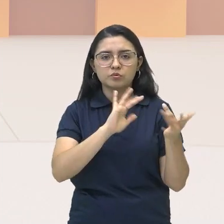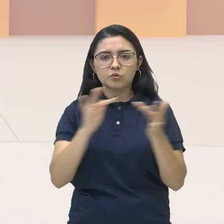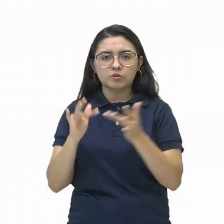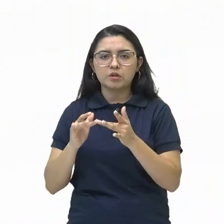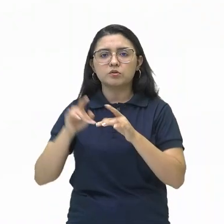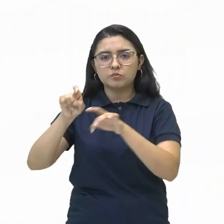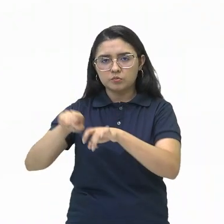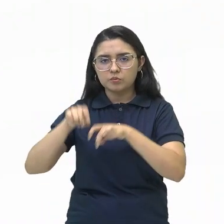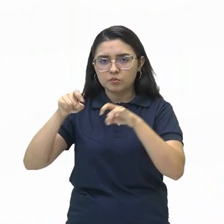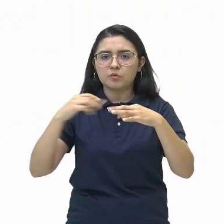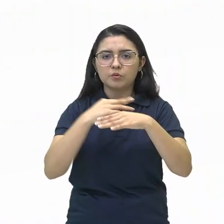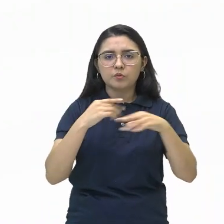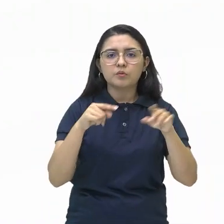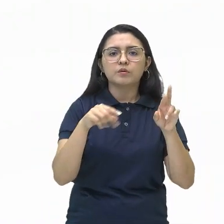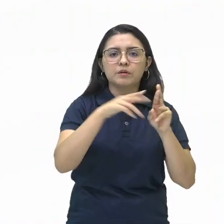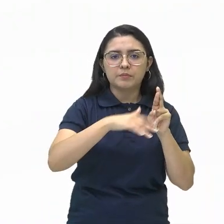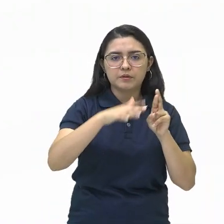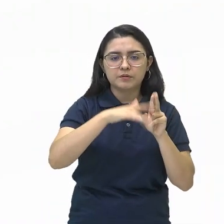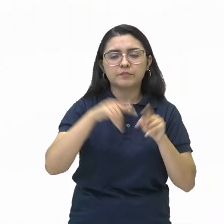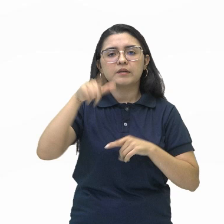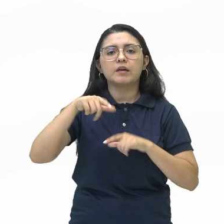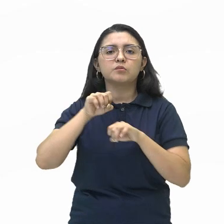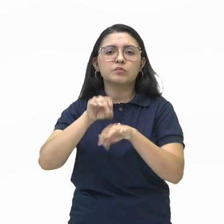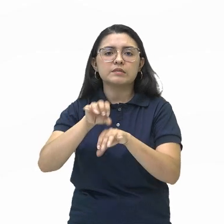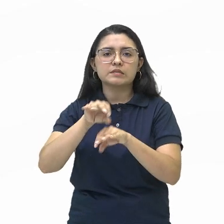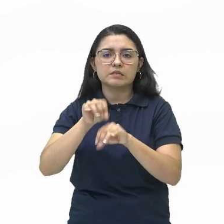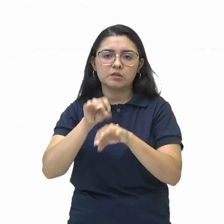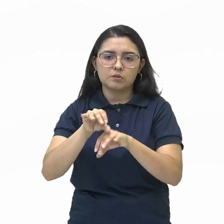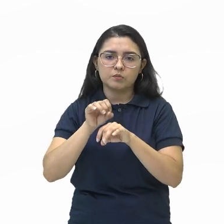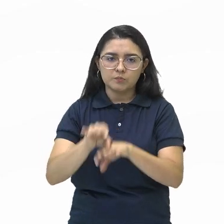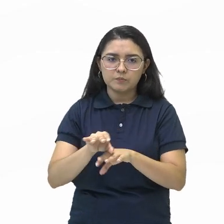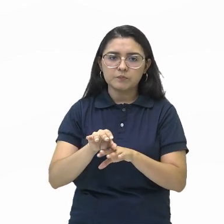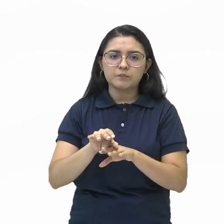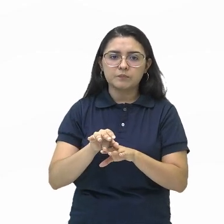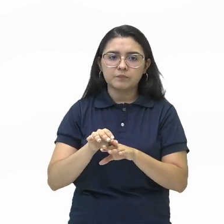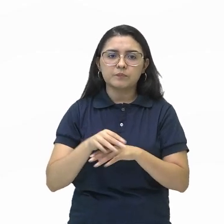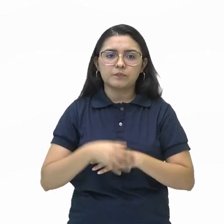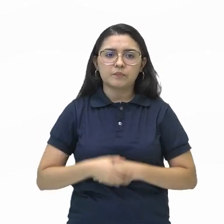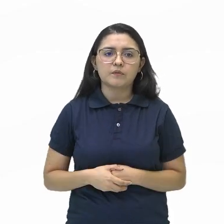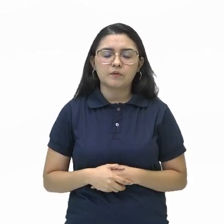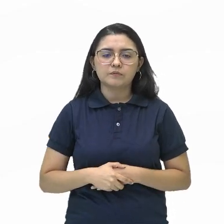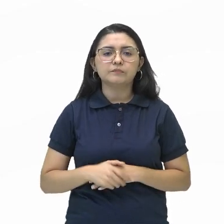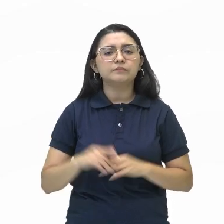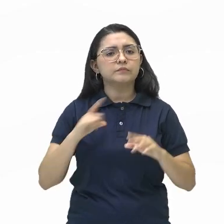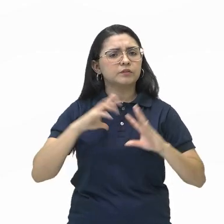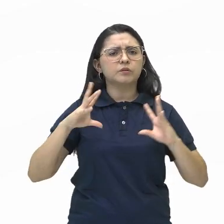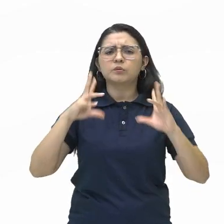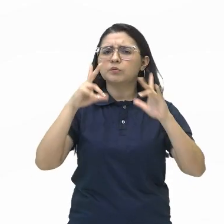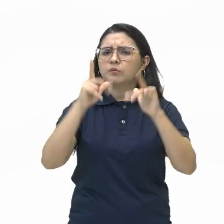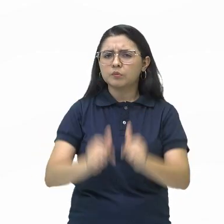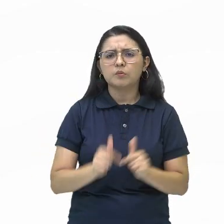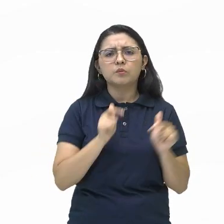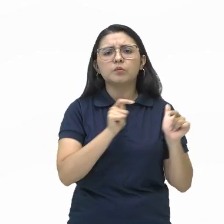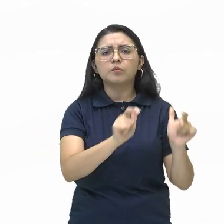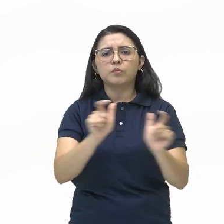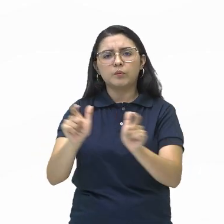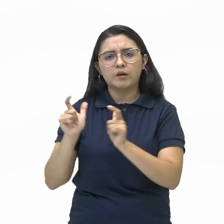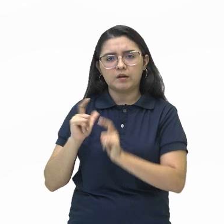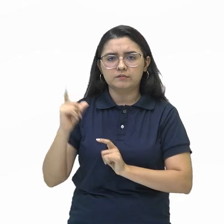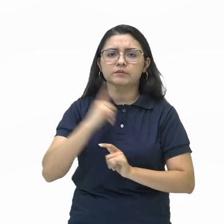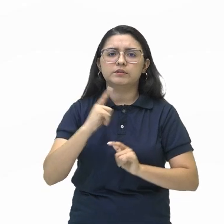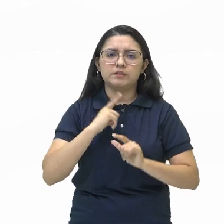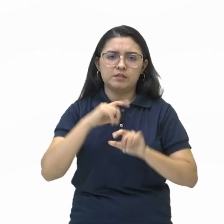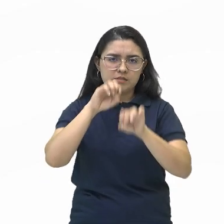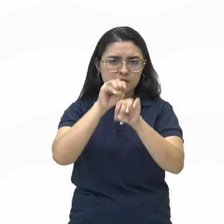ribeirinha, né? Que é a questão da educação, né? A educação, ela está em todo lugar, né?